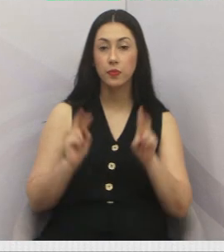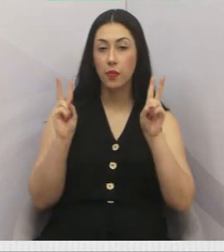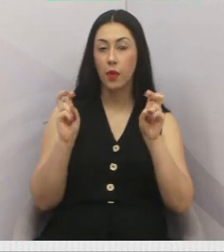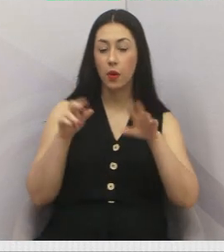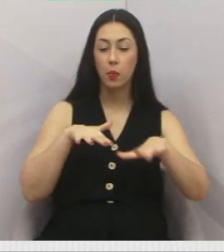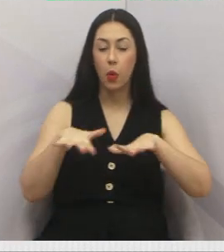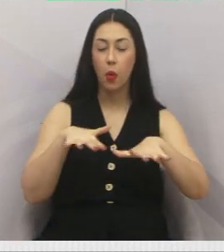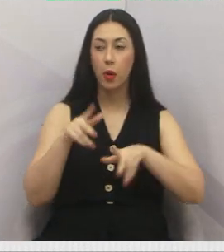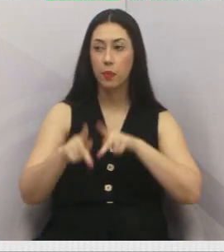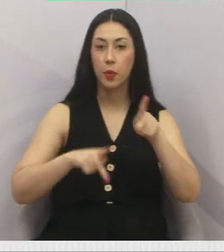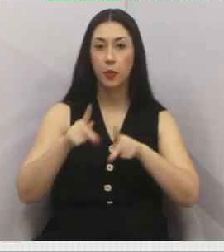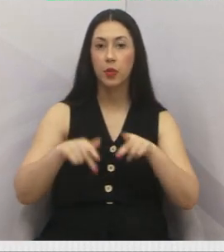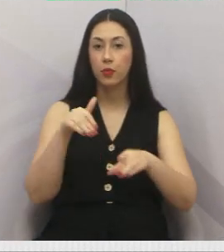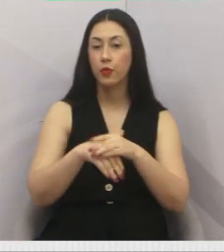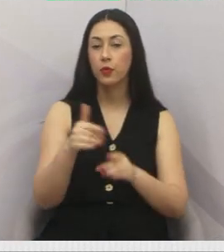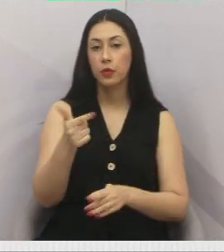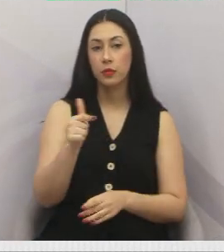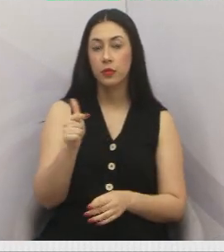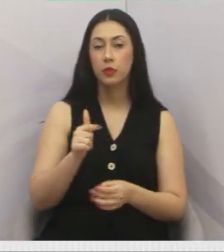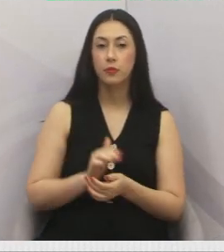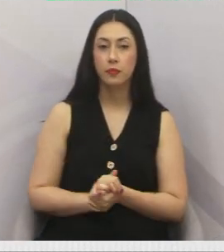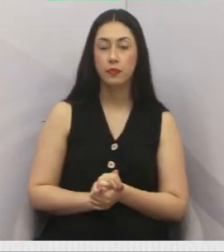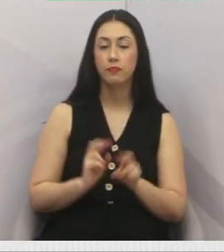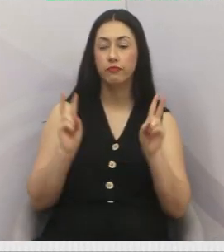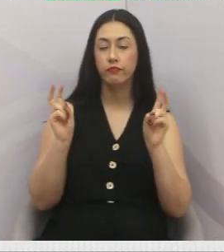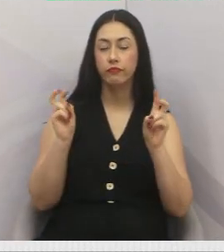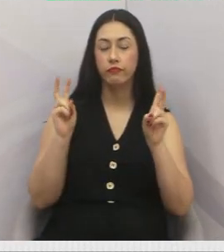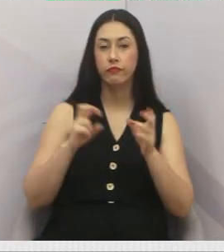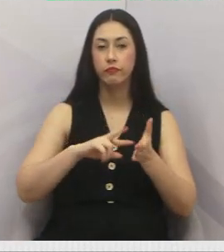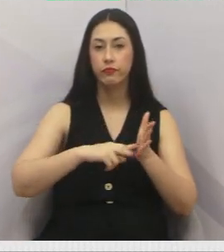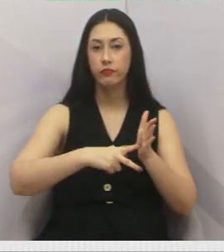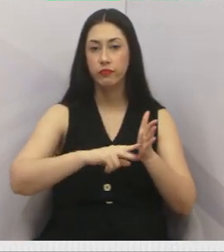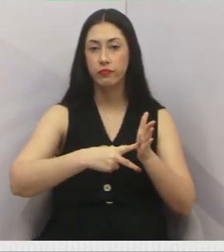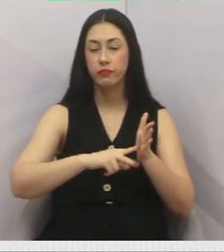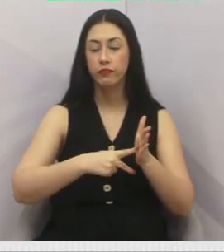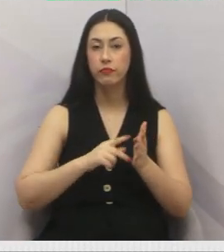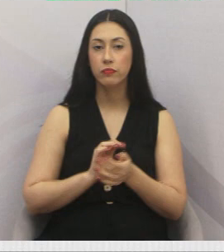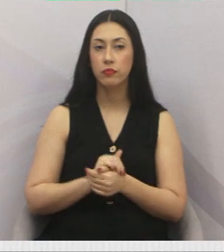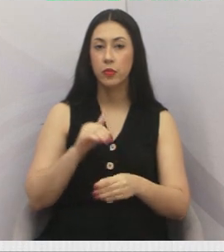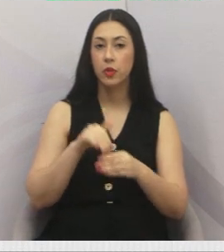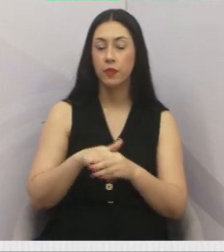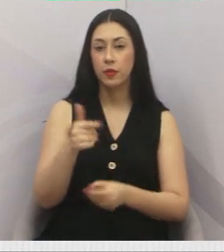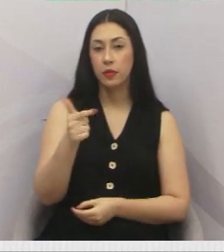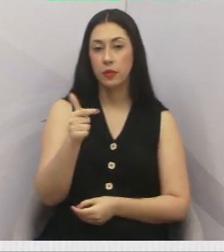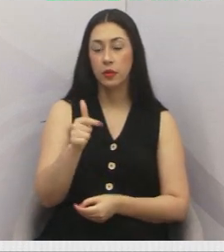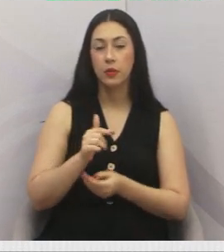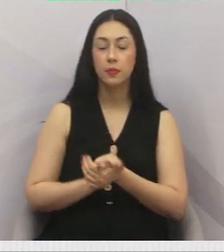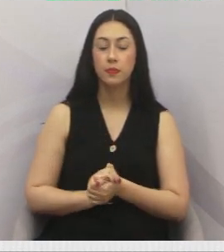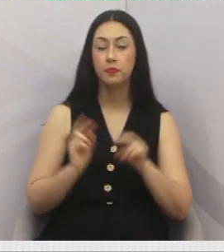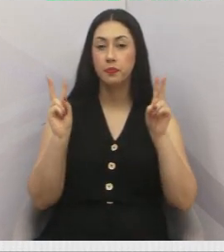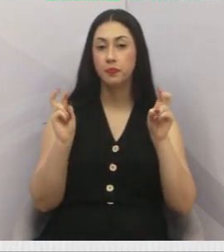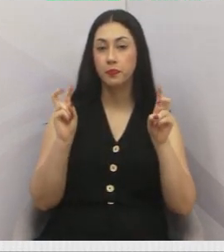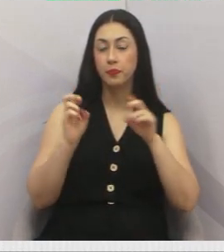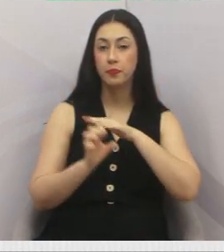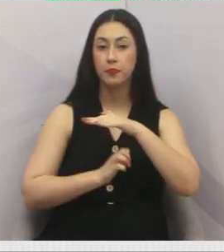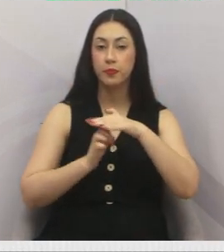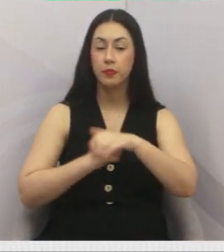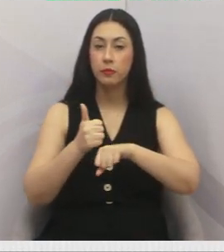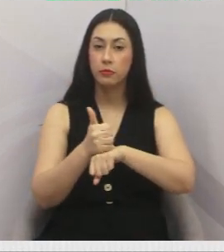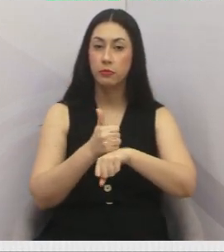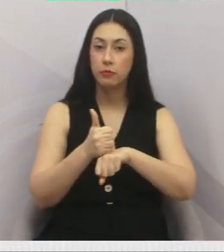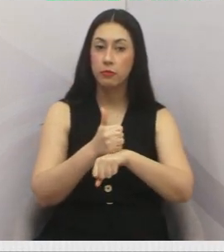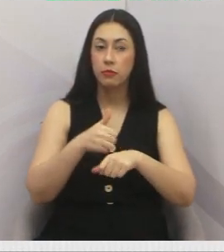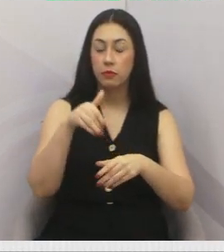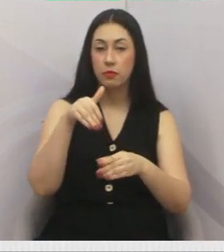Segmento Movimentos Populares, voto em branco. Segmento Entidade Classe Sindical, voto em branco. Segmento Empresas e ou